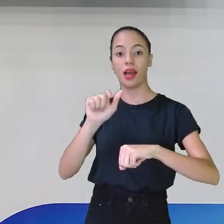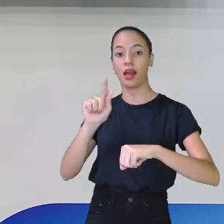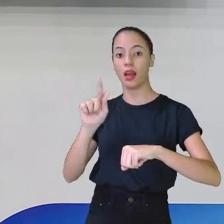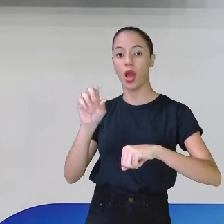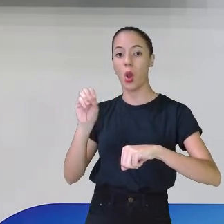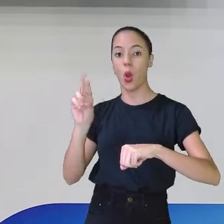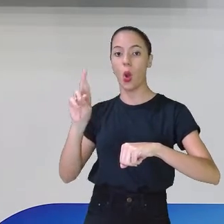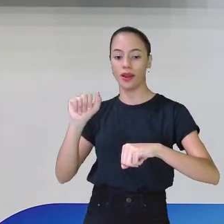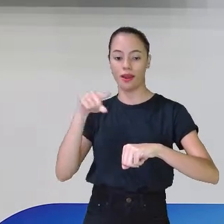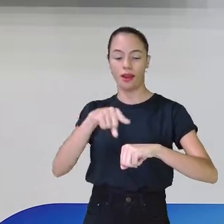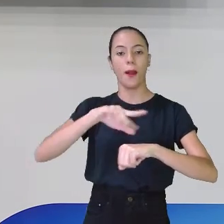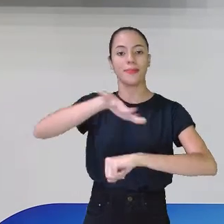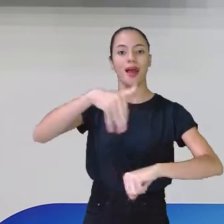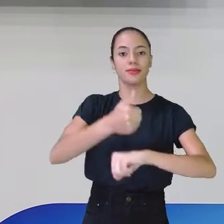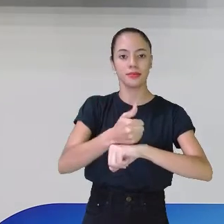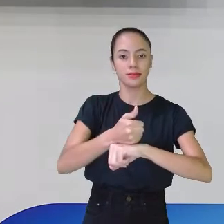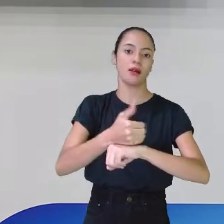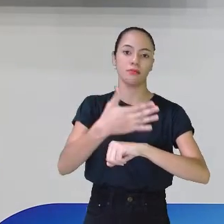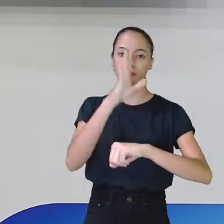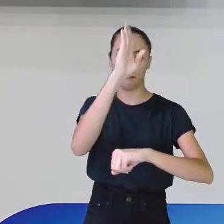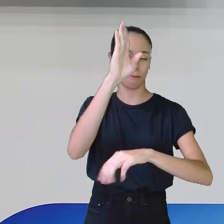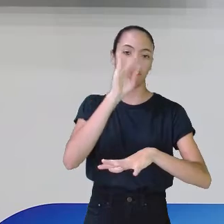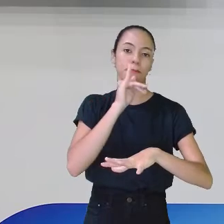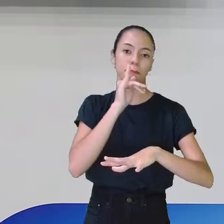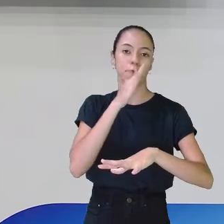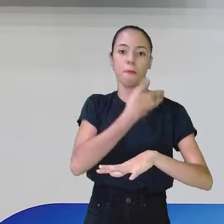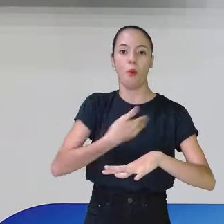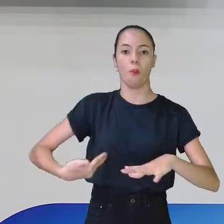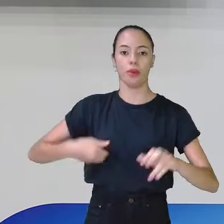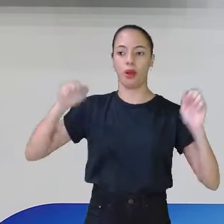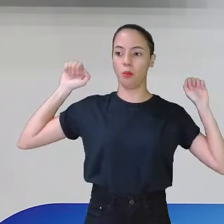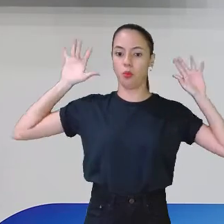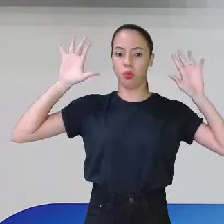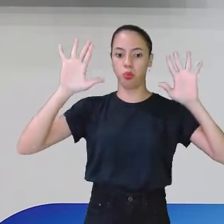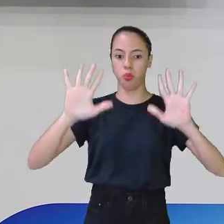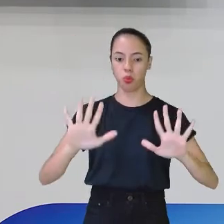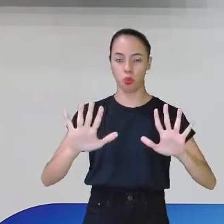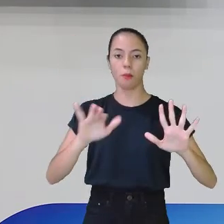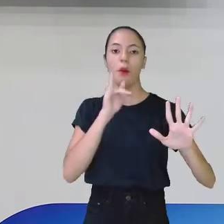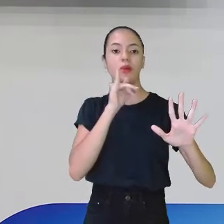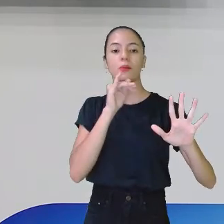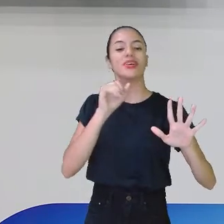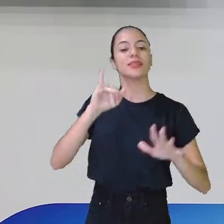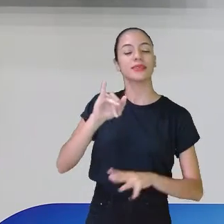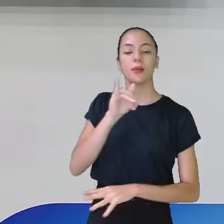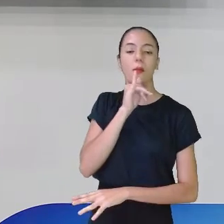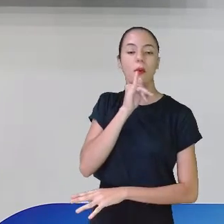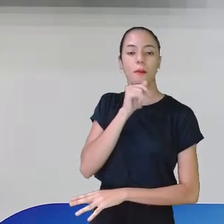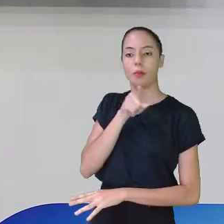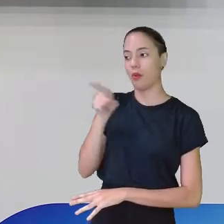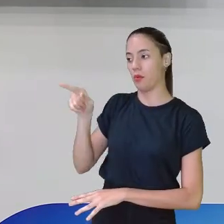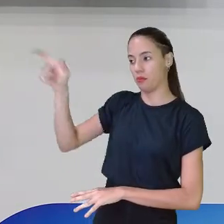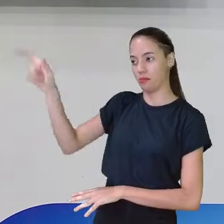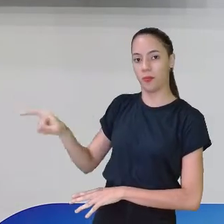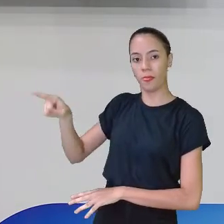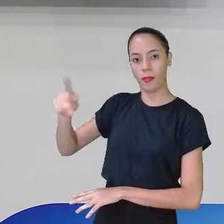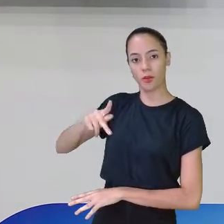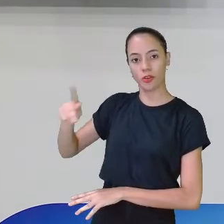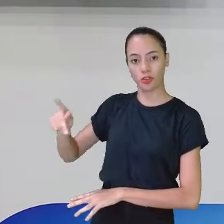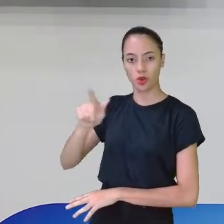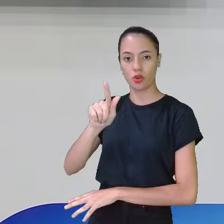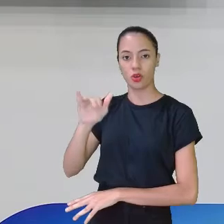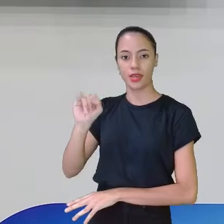o professor Gilson, por exemplo, né, fosse ali o que estava se candidatando, né, a ser político,